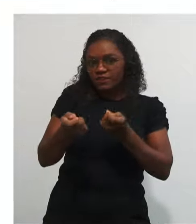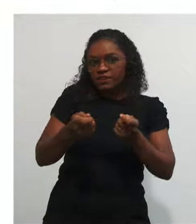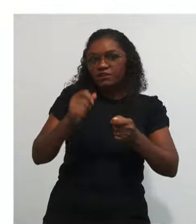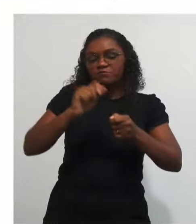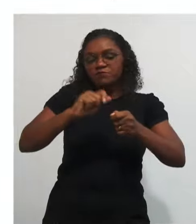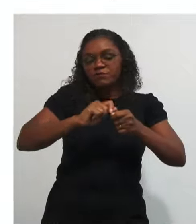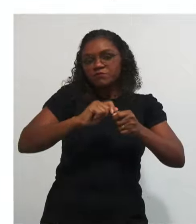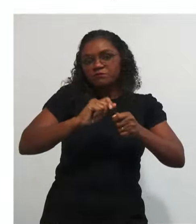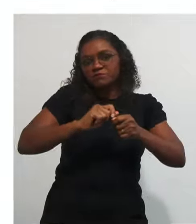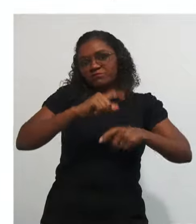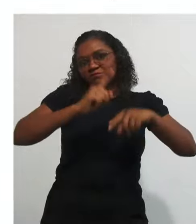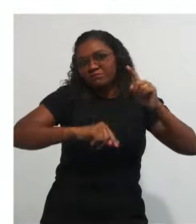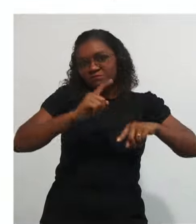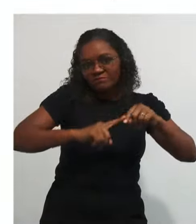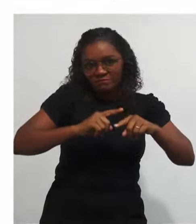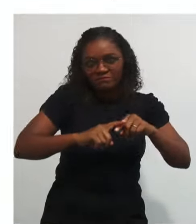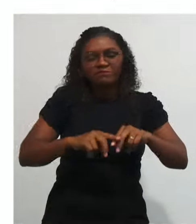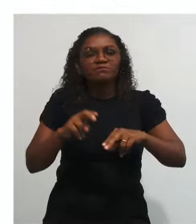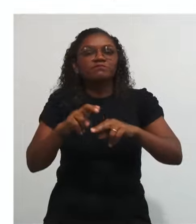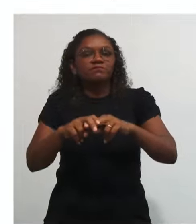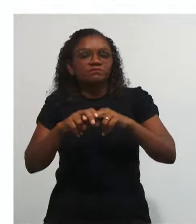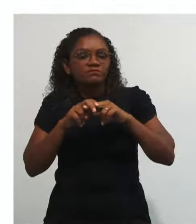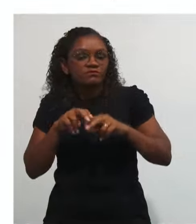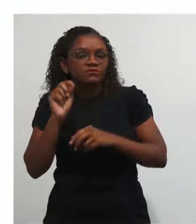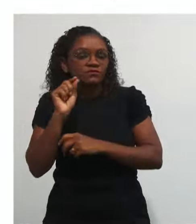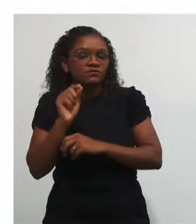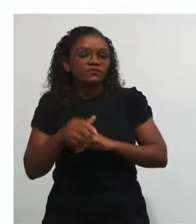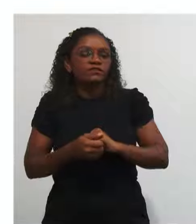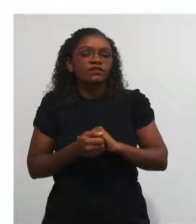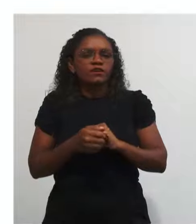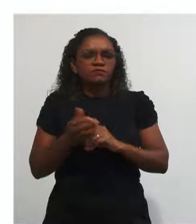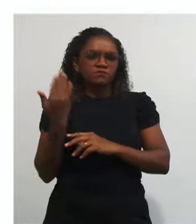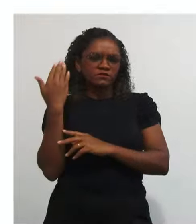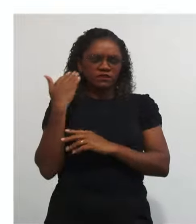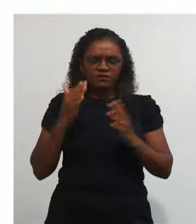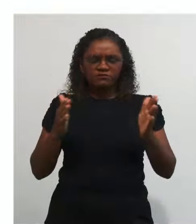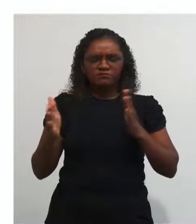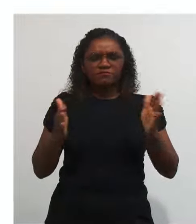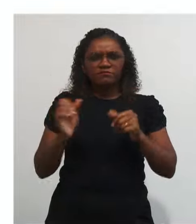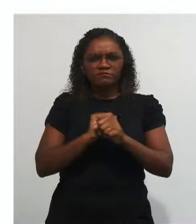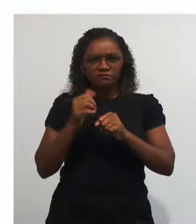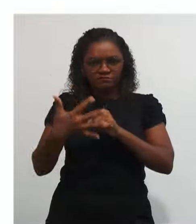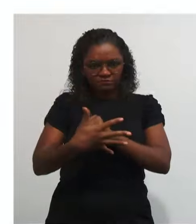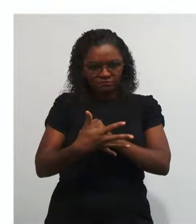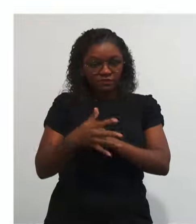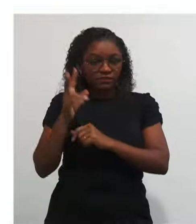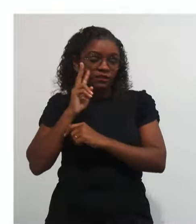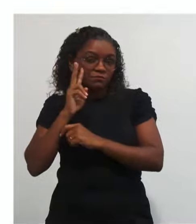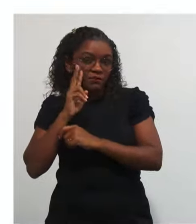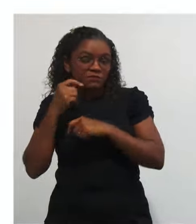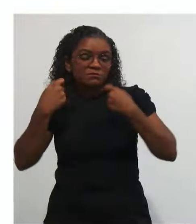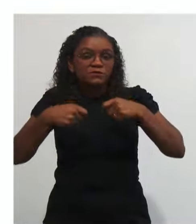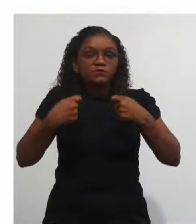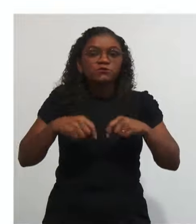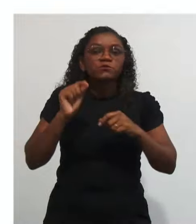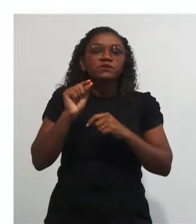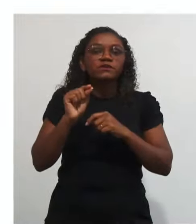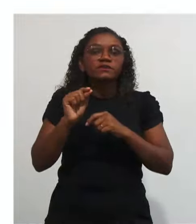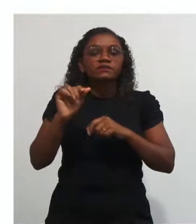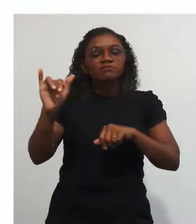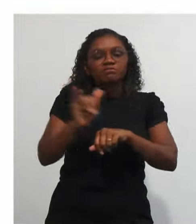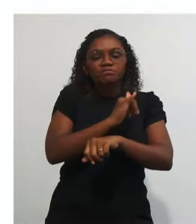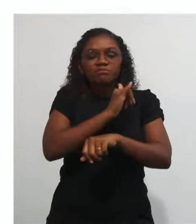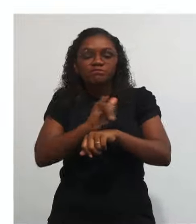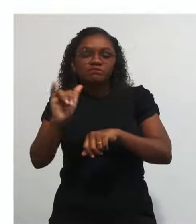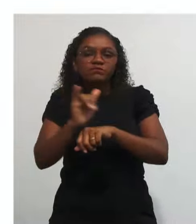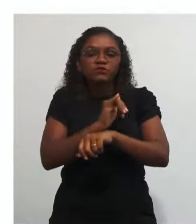produtividade né nós aí passamos por um tempo de pandemia e é preciso encontrar maneiras de